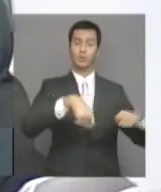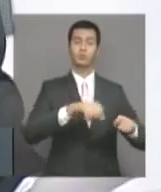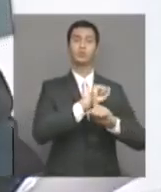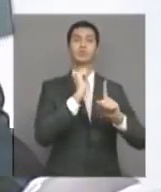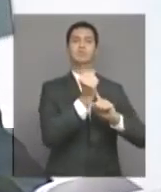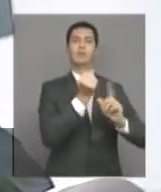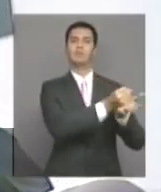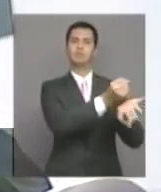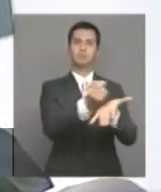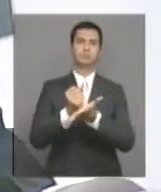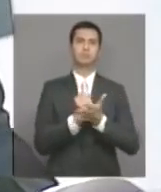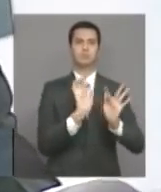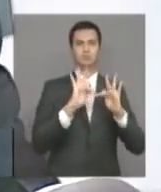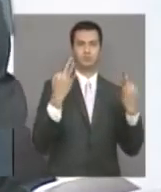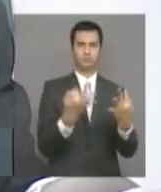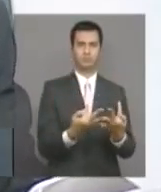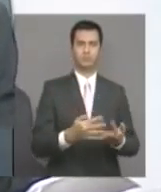Próximo.